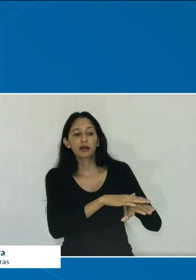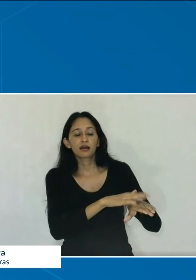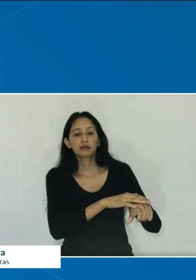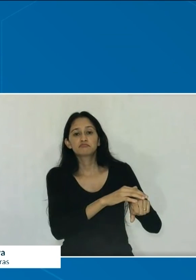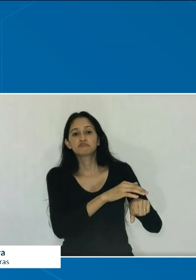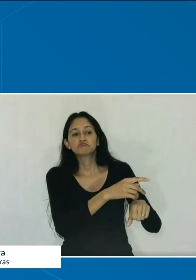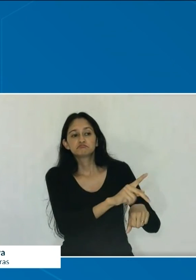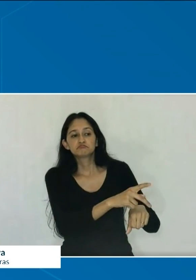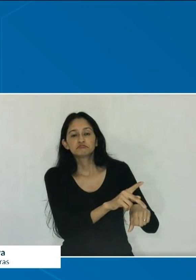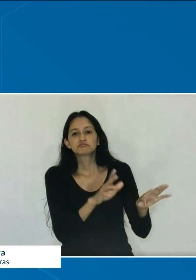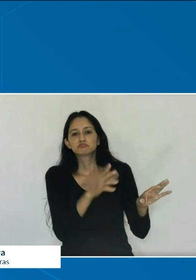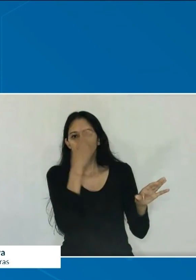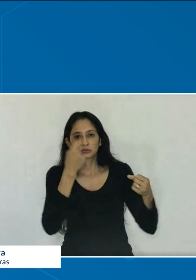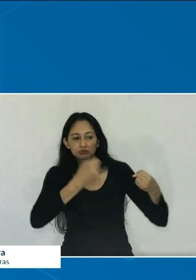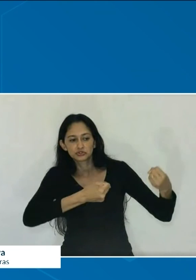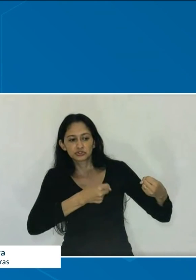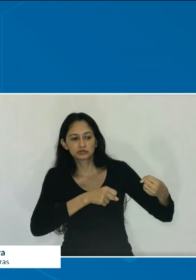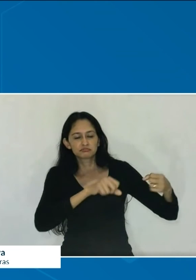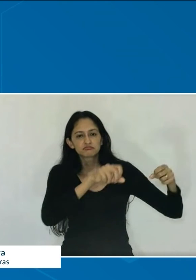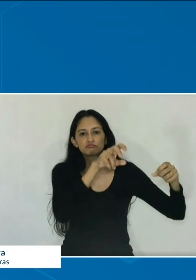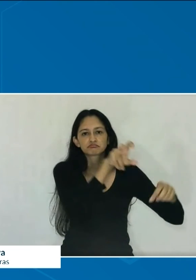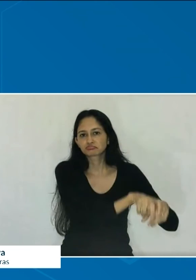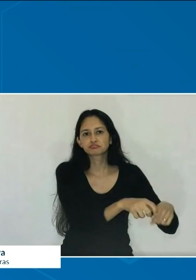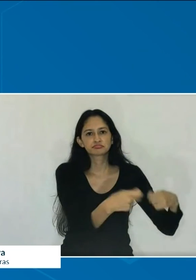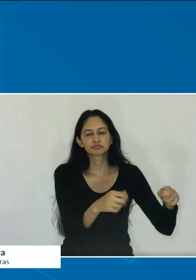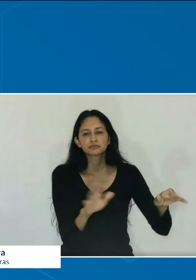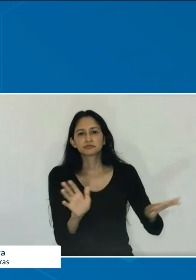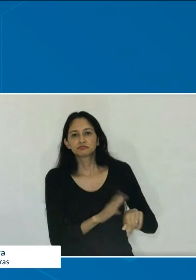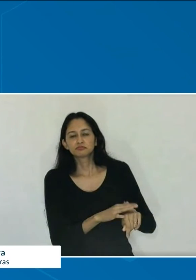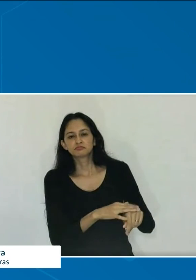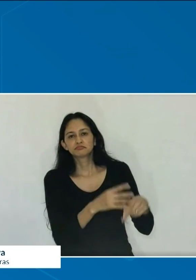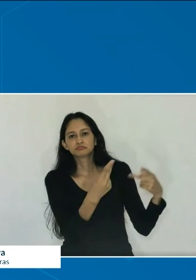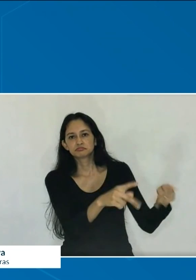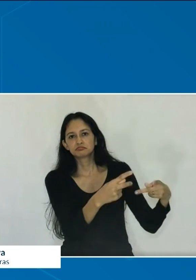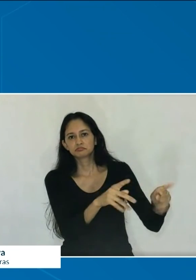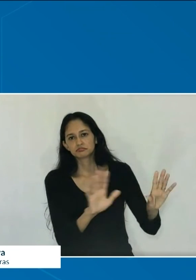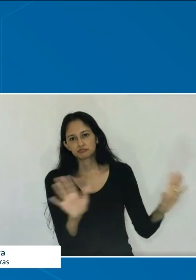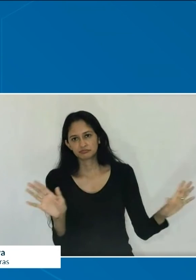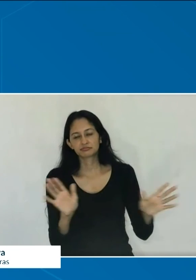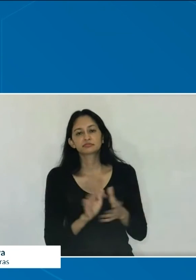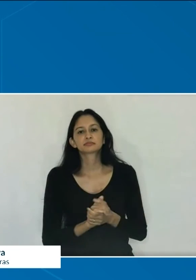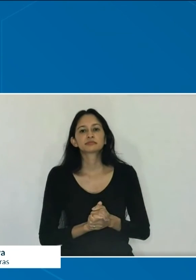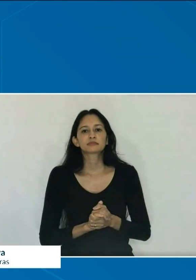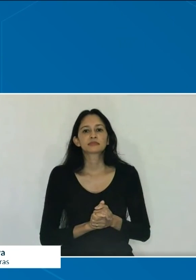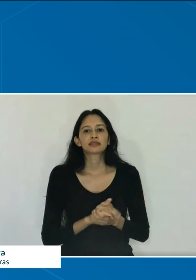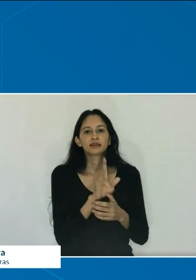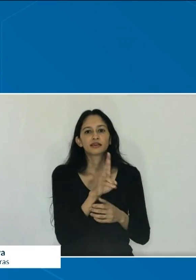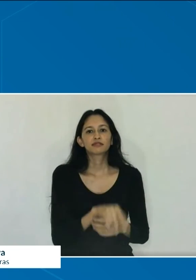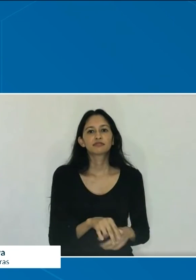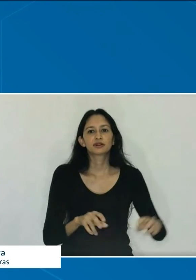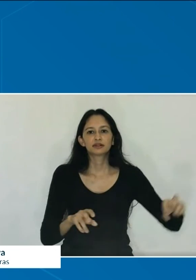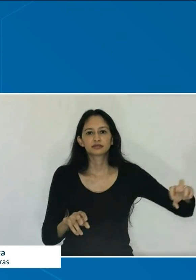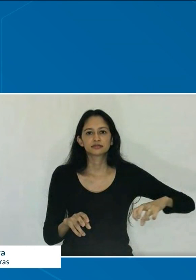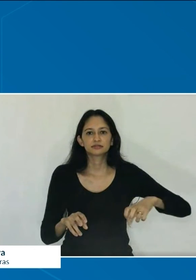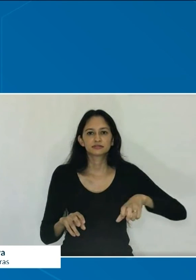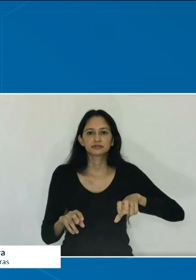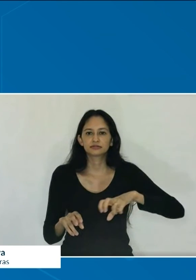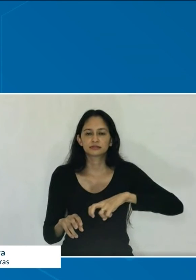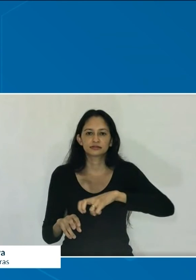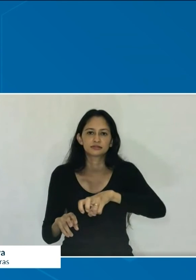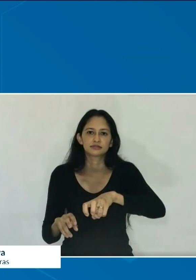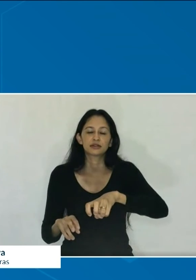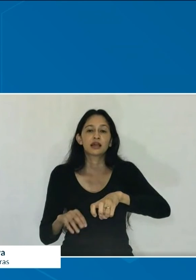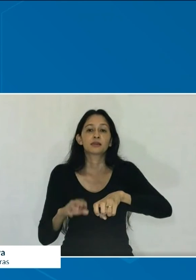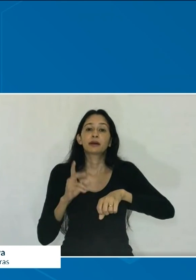né? Até porque ele requer muitas coisas para ser implementadas. Não é simplesmente que o veículo vai vir e vai se dirigir sozinho. Um veículo